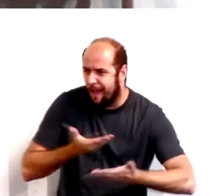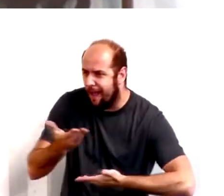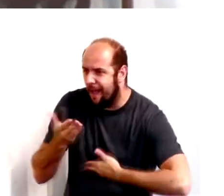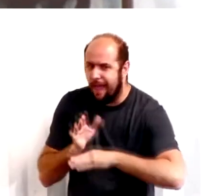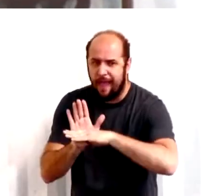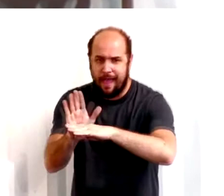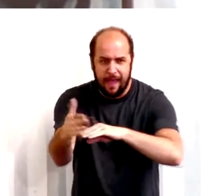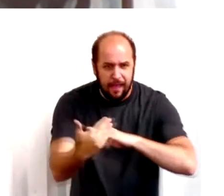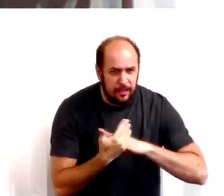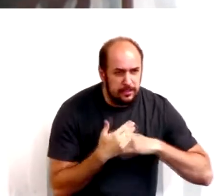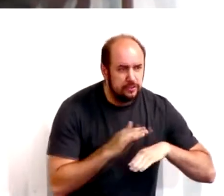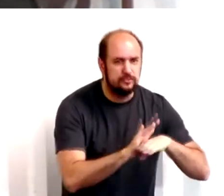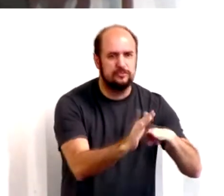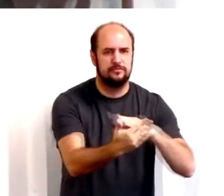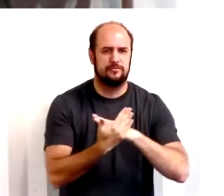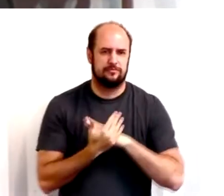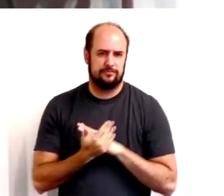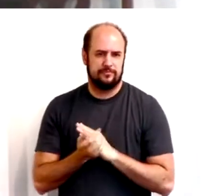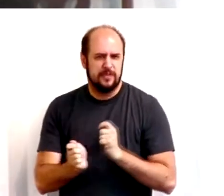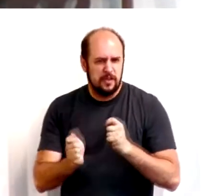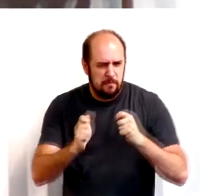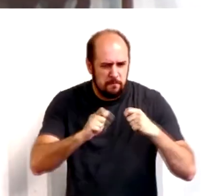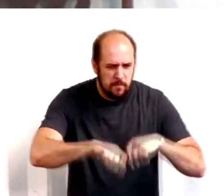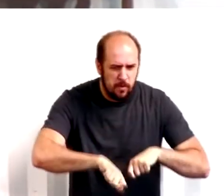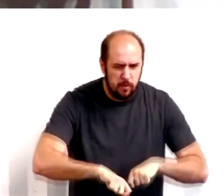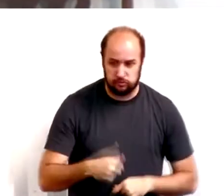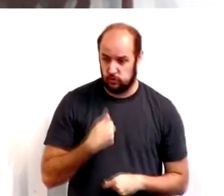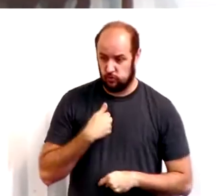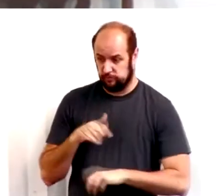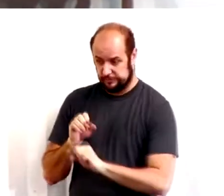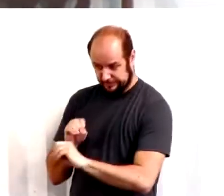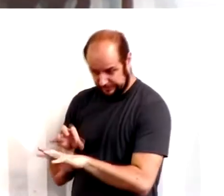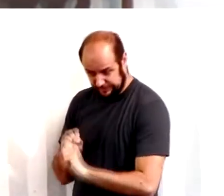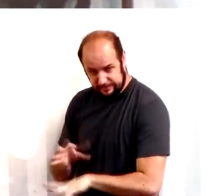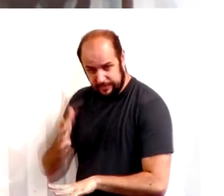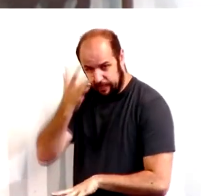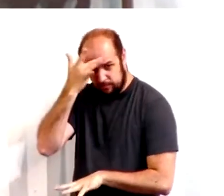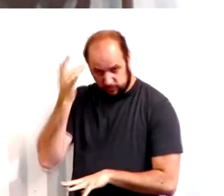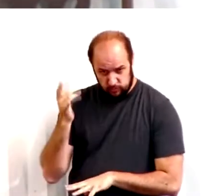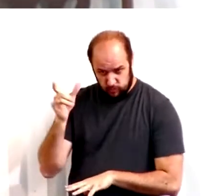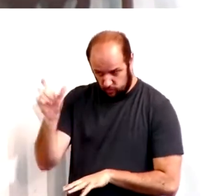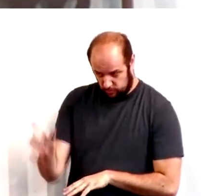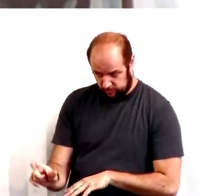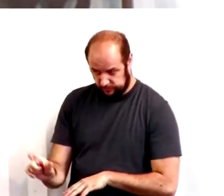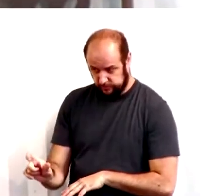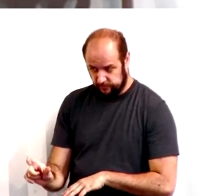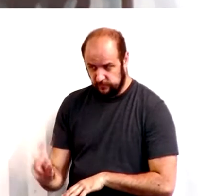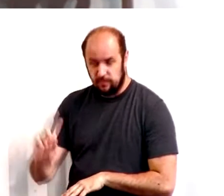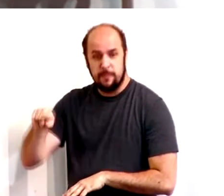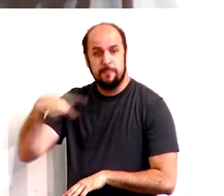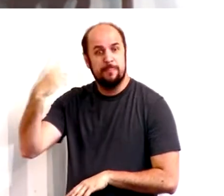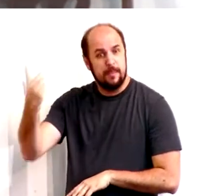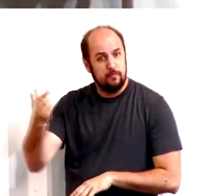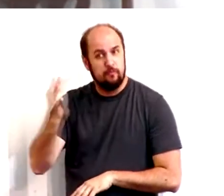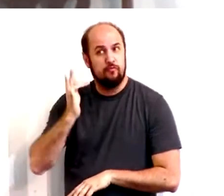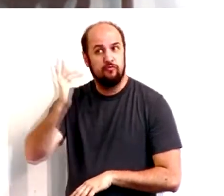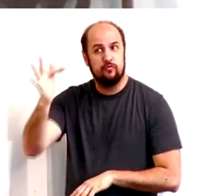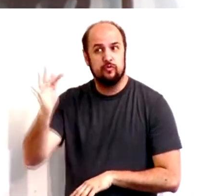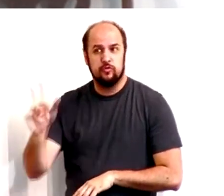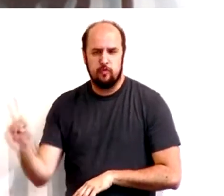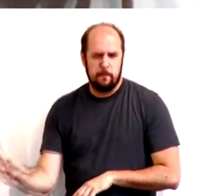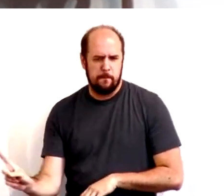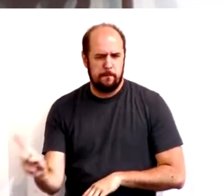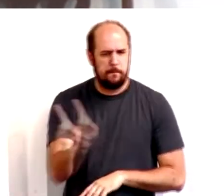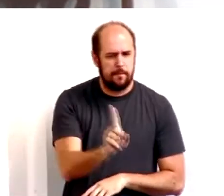nas dificuldades, para que eu, ao discipular um irmão, esse irmão possa se encontrar depois preparado